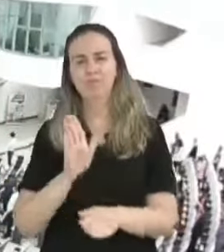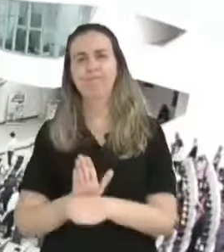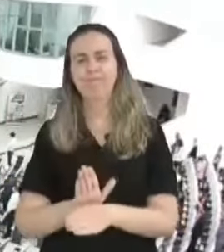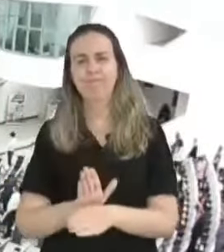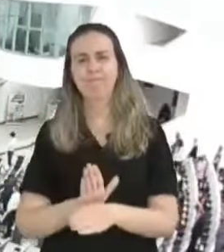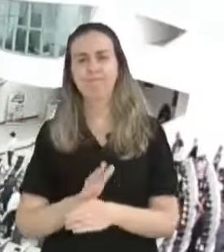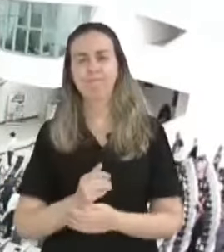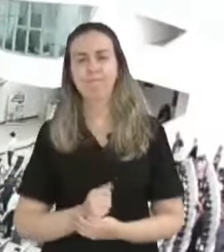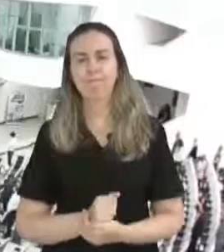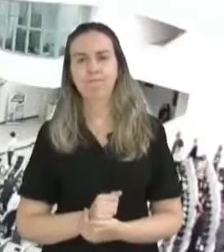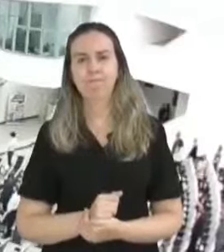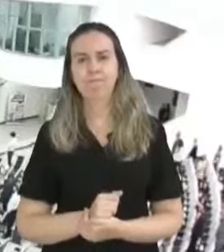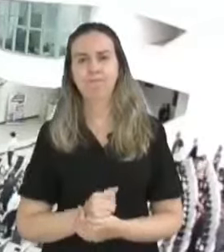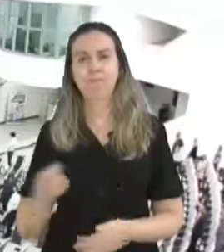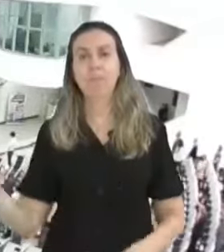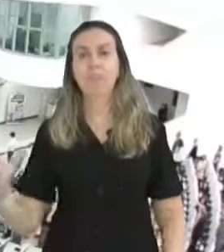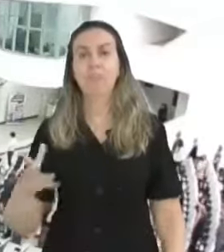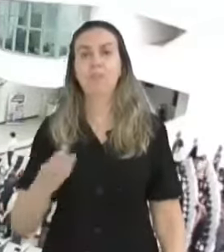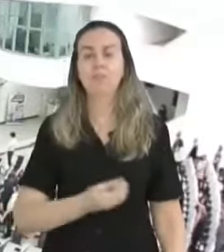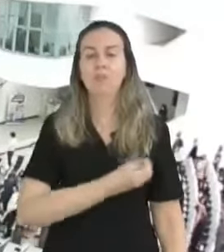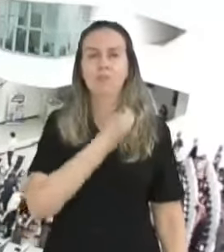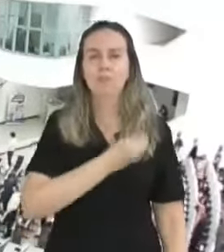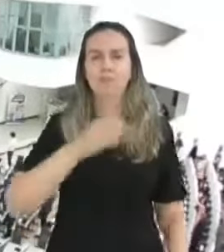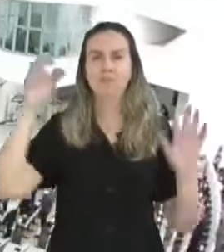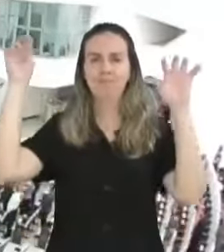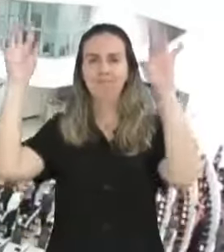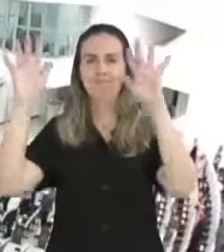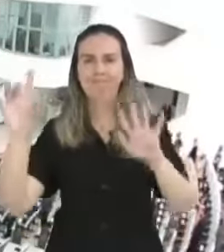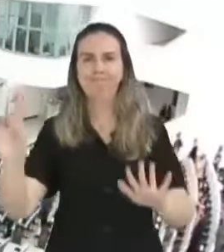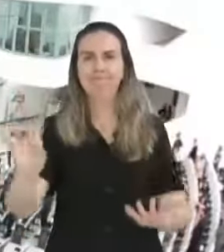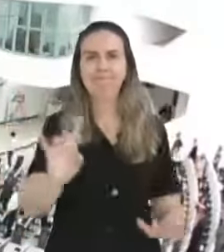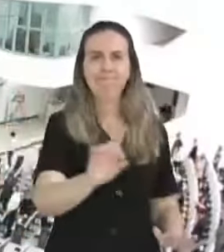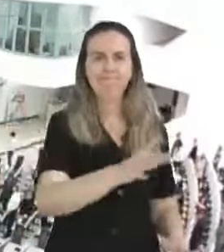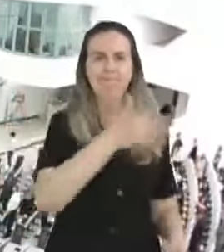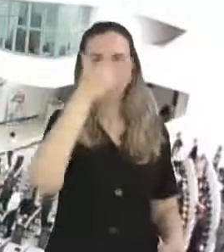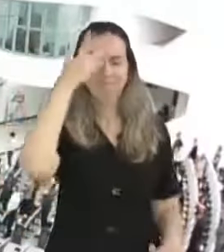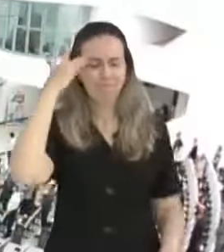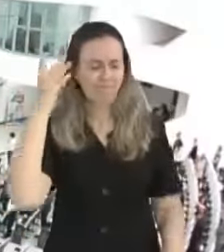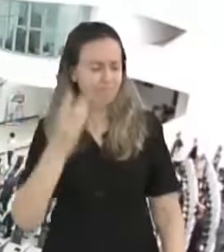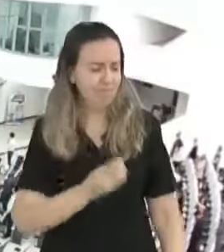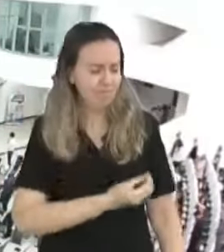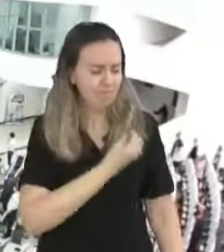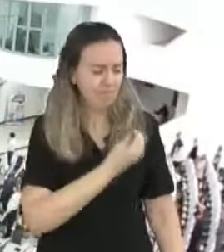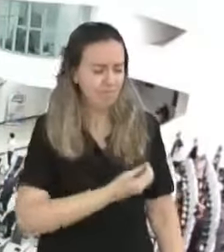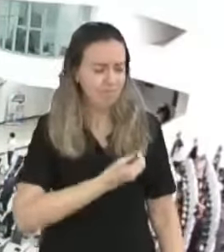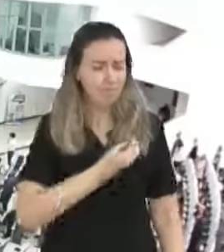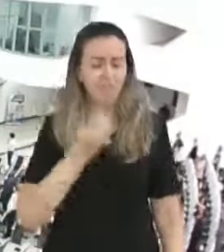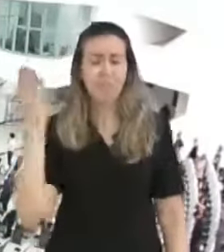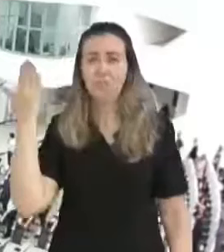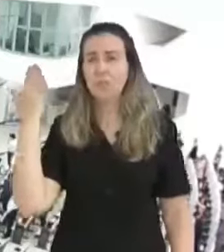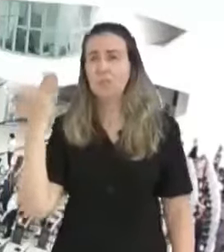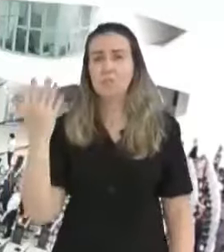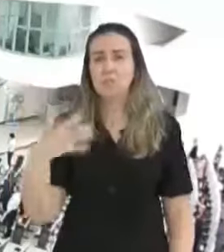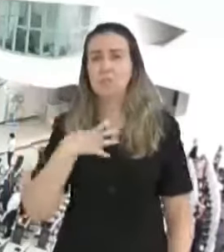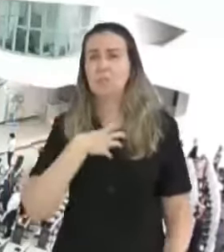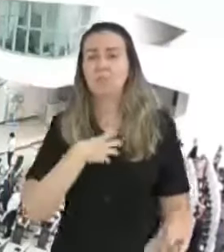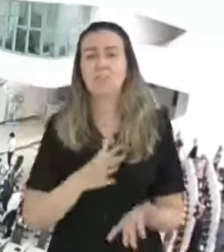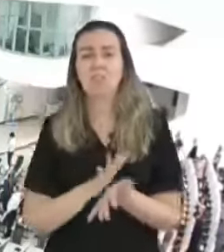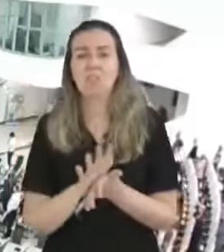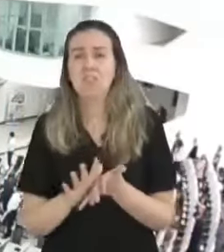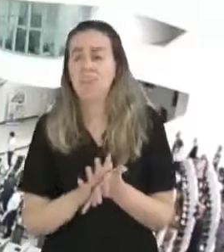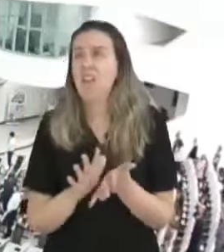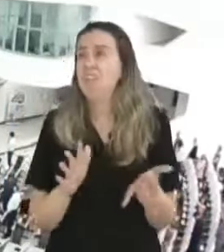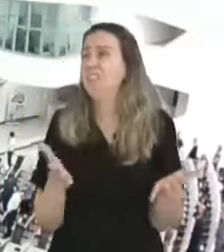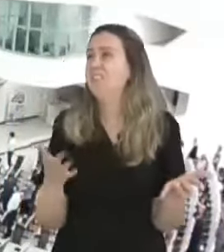Eu vejo o espírito de renovo sendo derramado agora. Pessoas que já há muitos dias não sentia